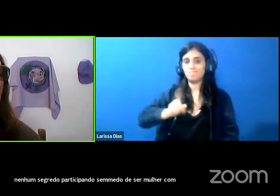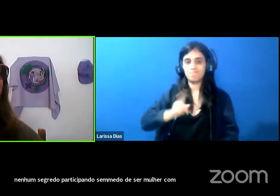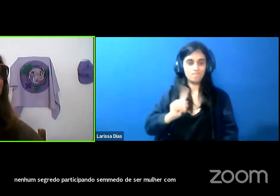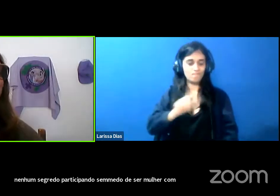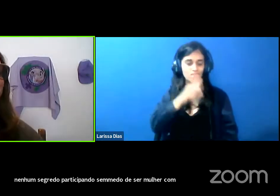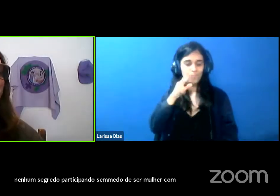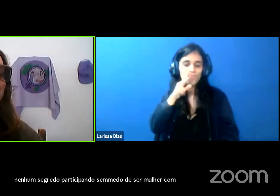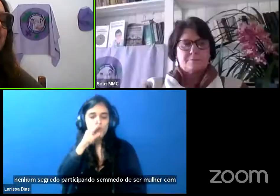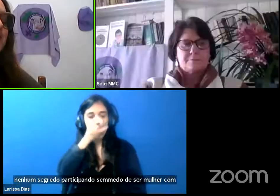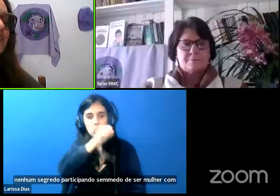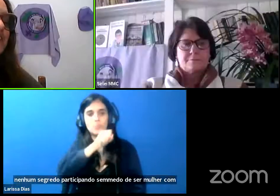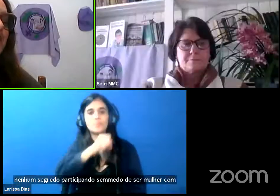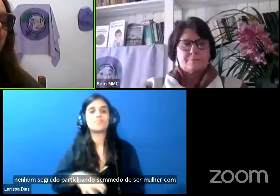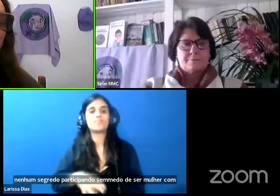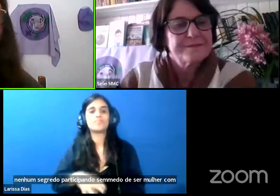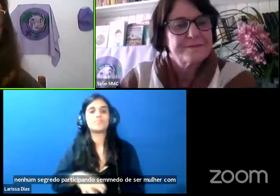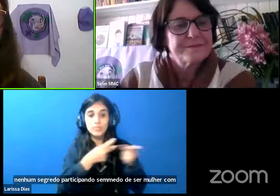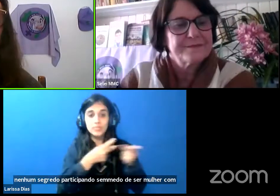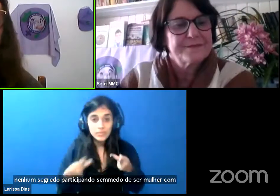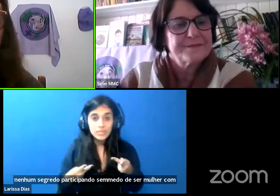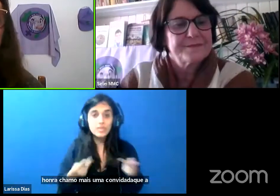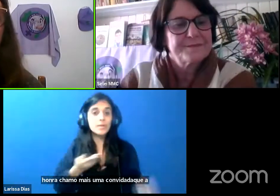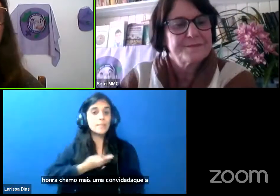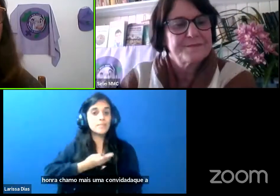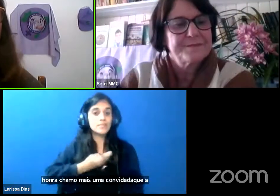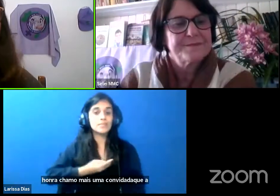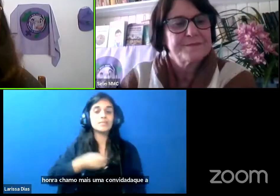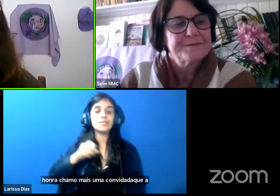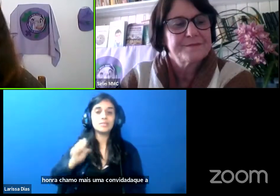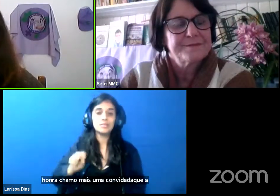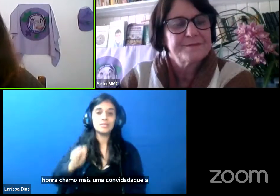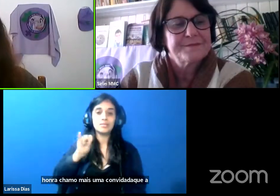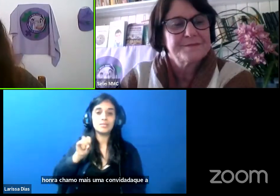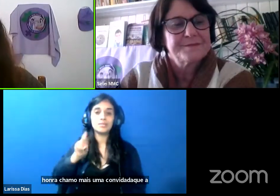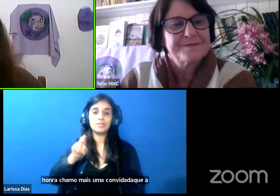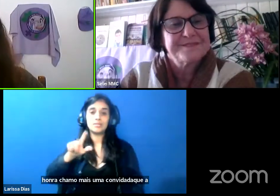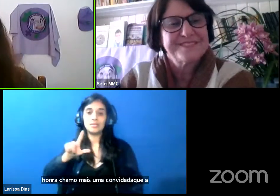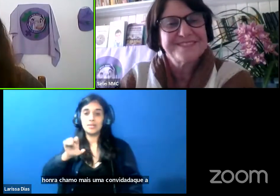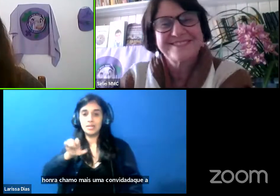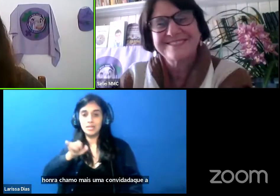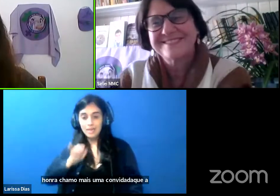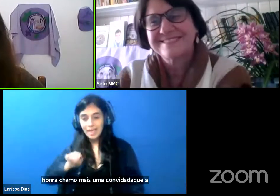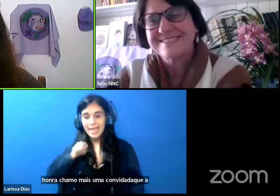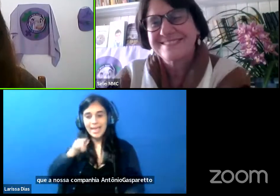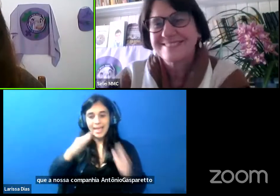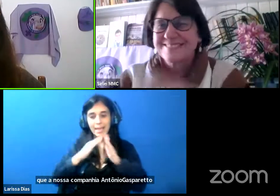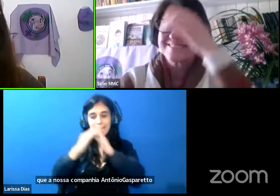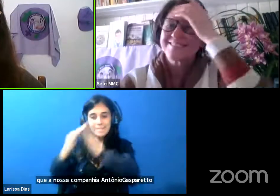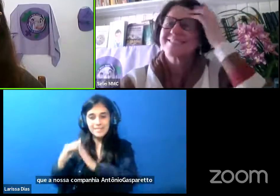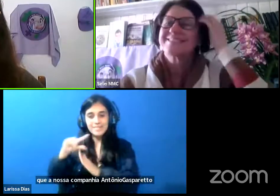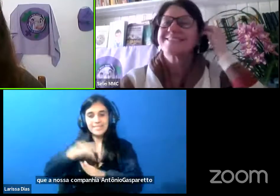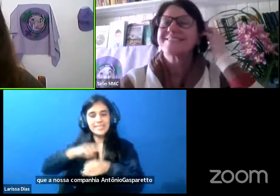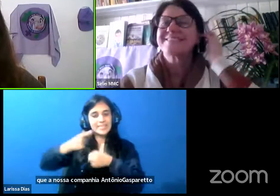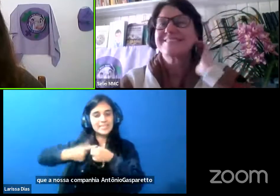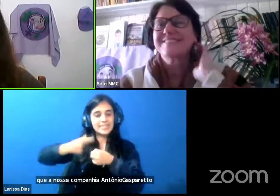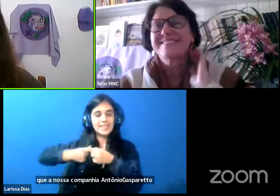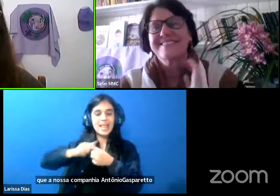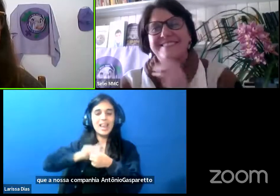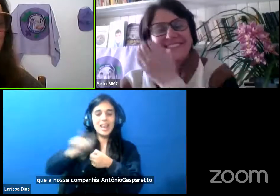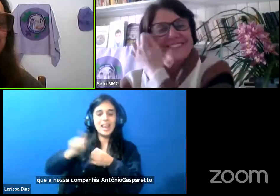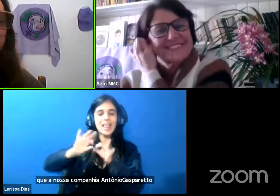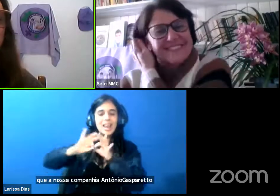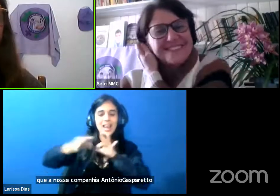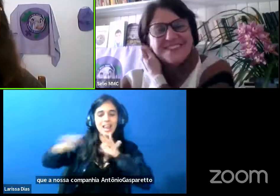a nossa companheira Cirlei Antoninha Crote Caspareto, minha vizinha lá na minha cidade, lá no interior, no oeste